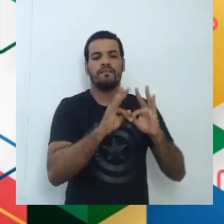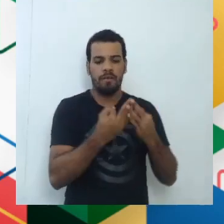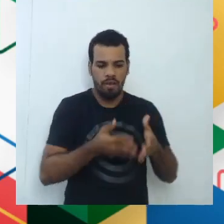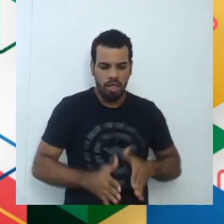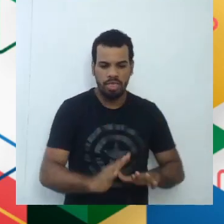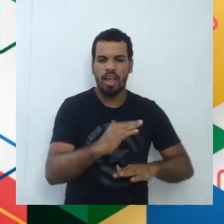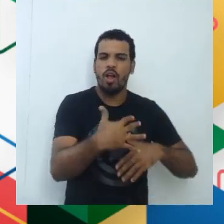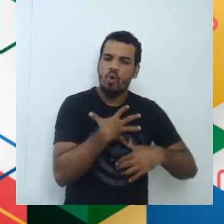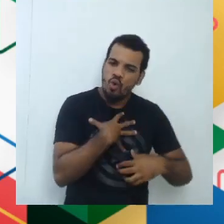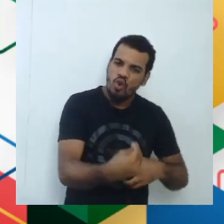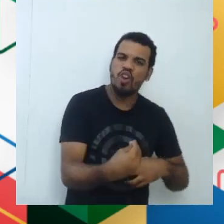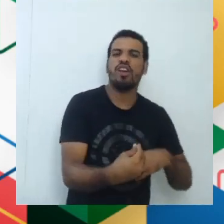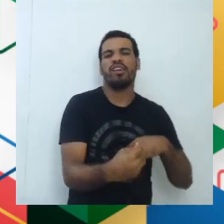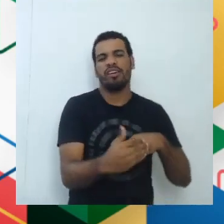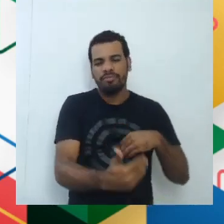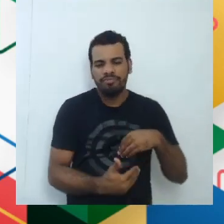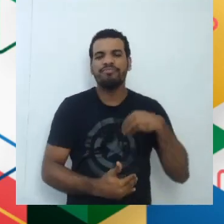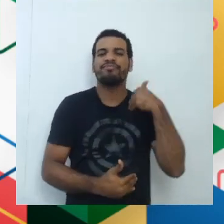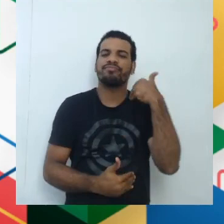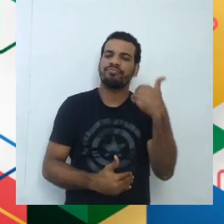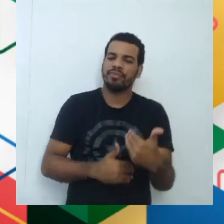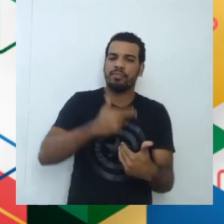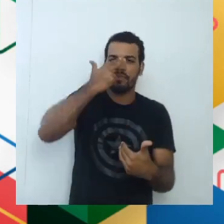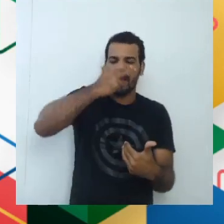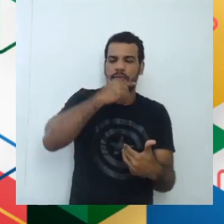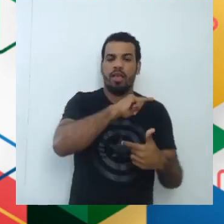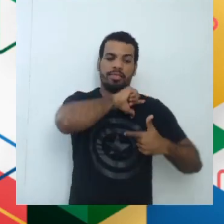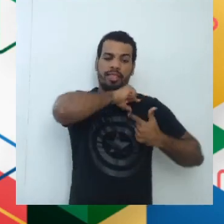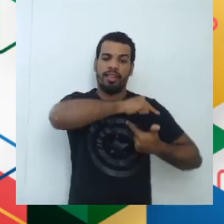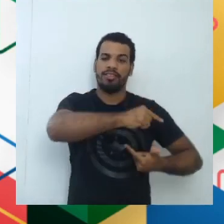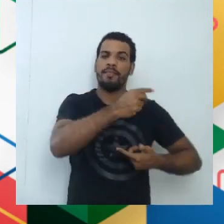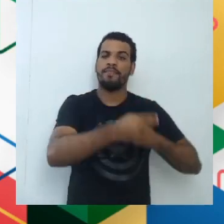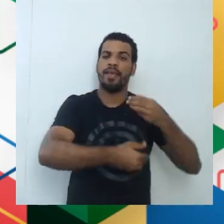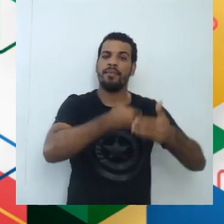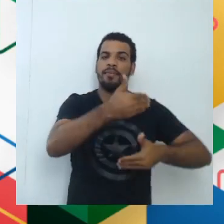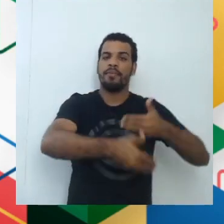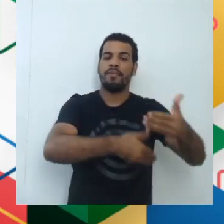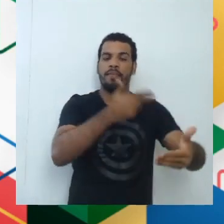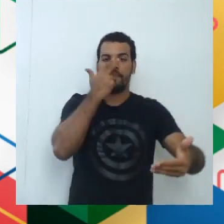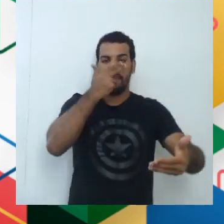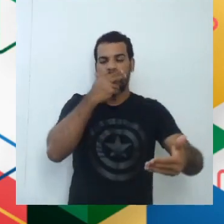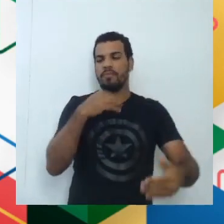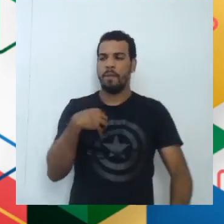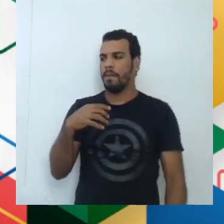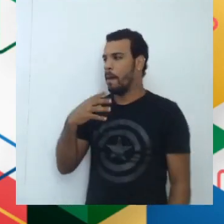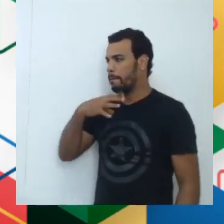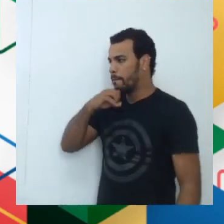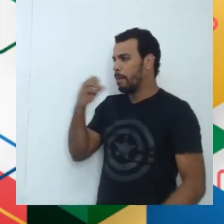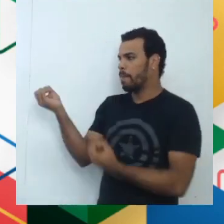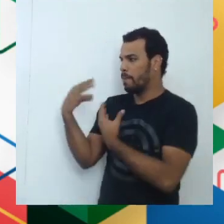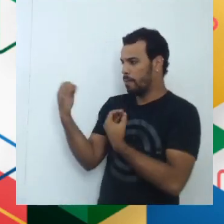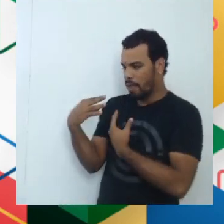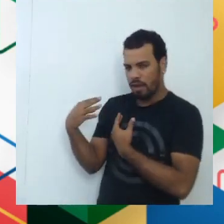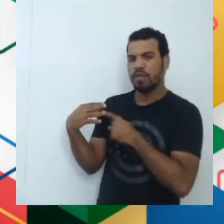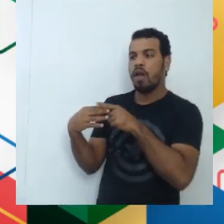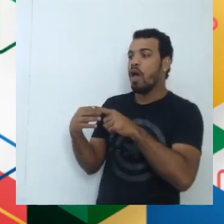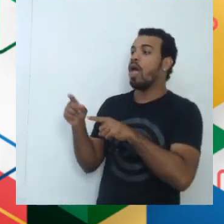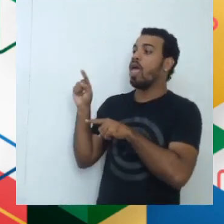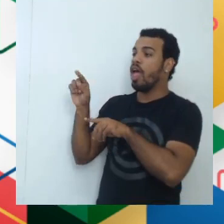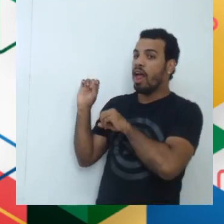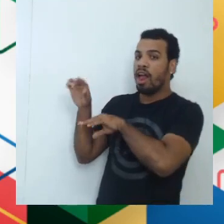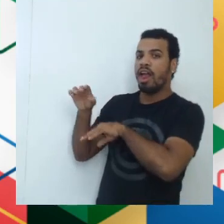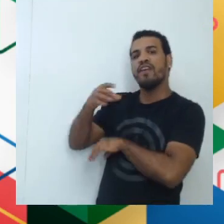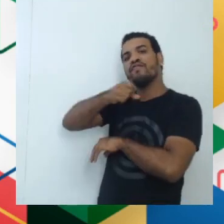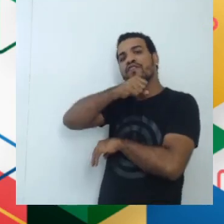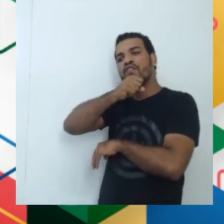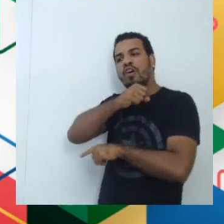geração através do que a gente chama de tradição. Então, eu aprendi com os meus pais, que aprenderam com os meus avós, que aprenderam com os